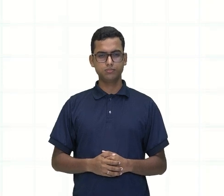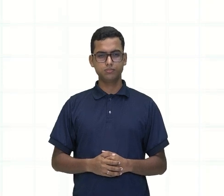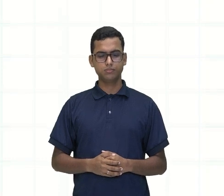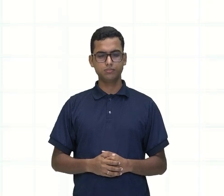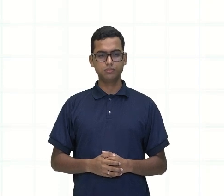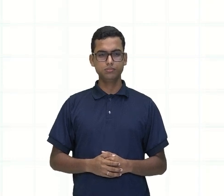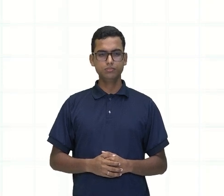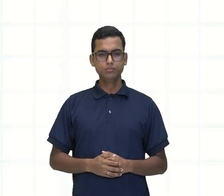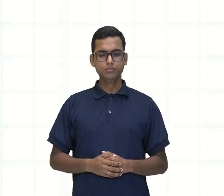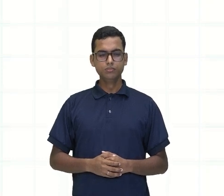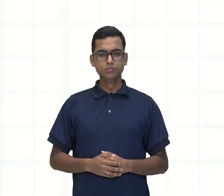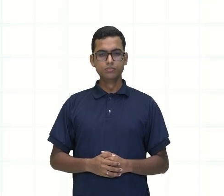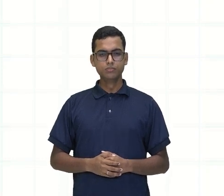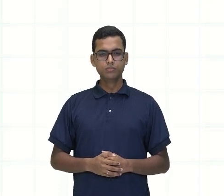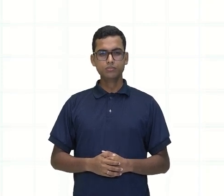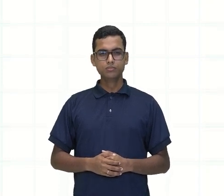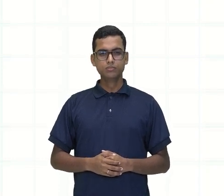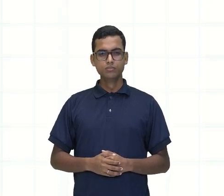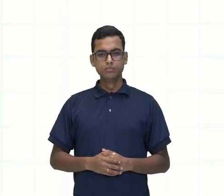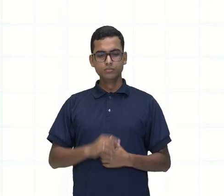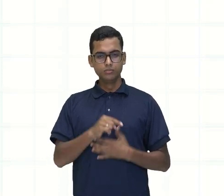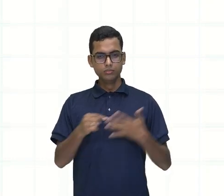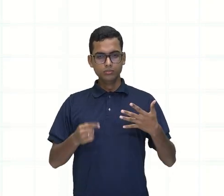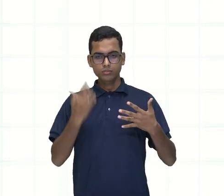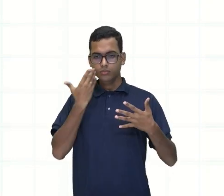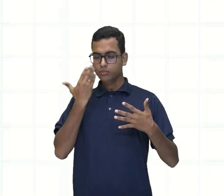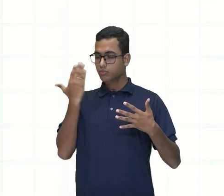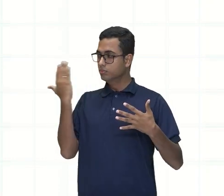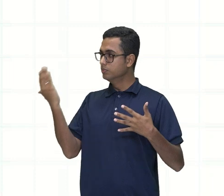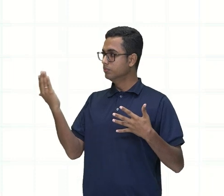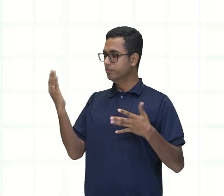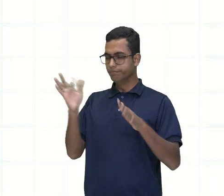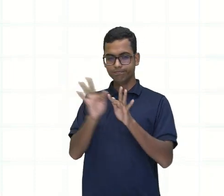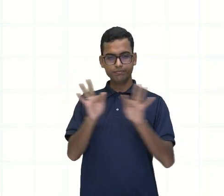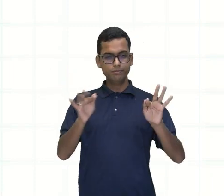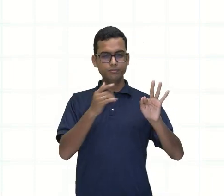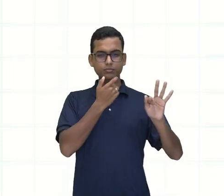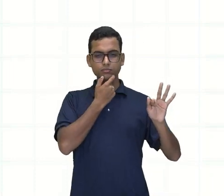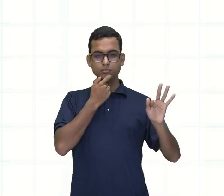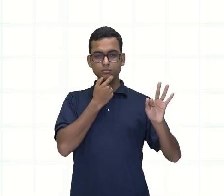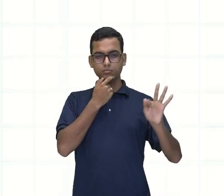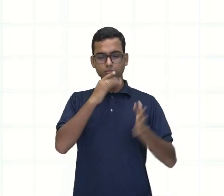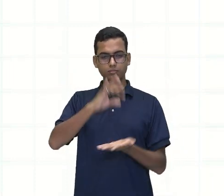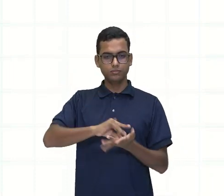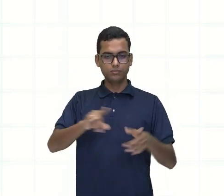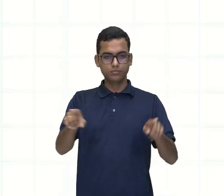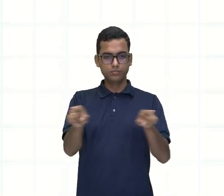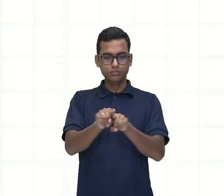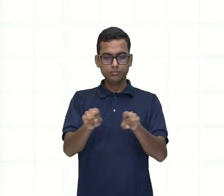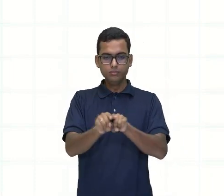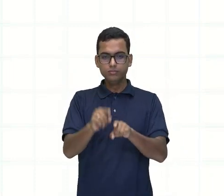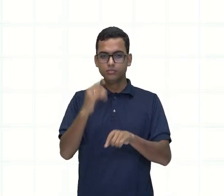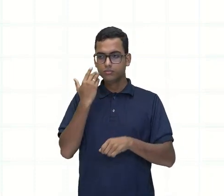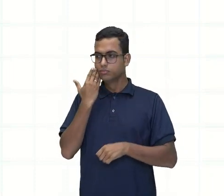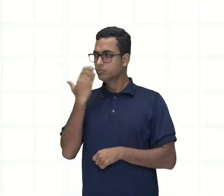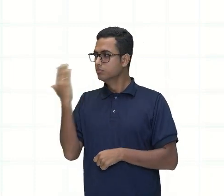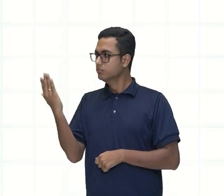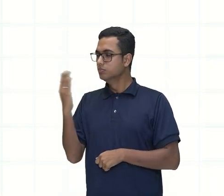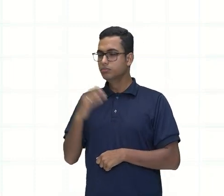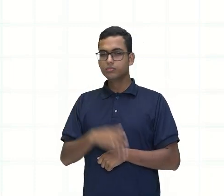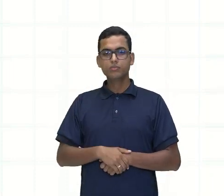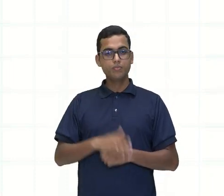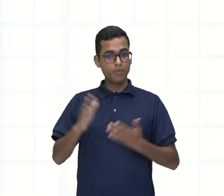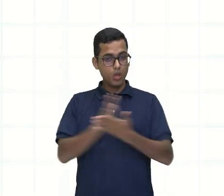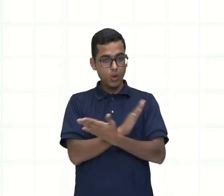usar some of the pronouns, alguns desses pronomes, more than